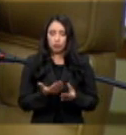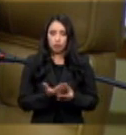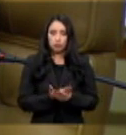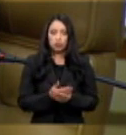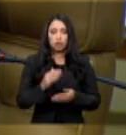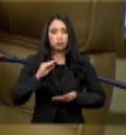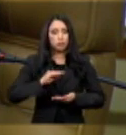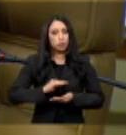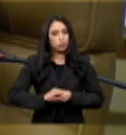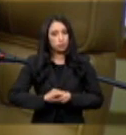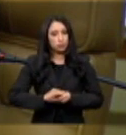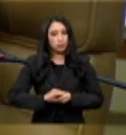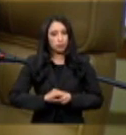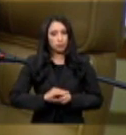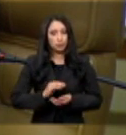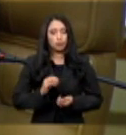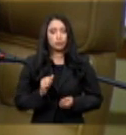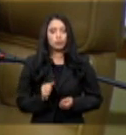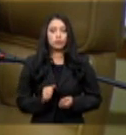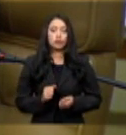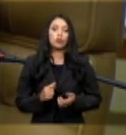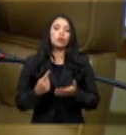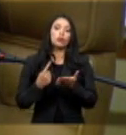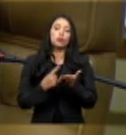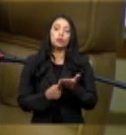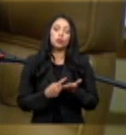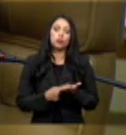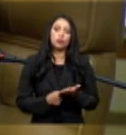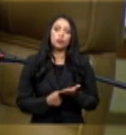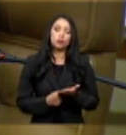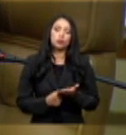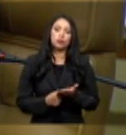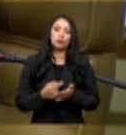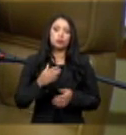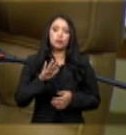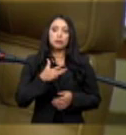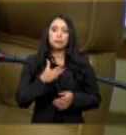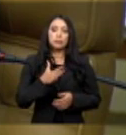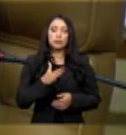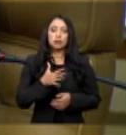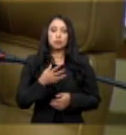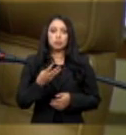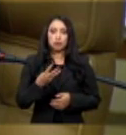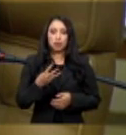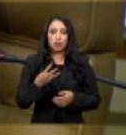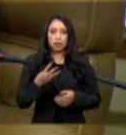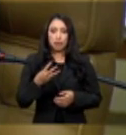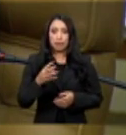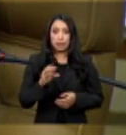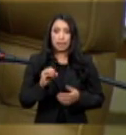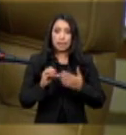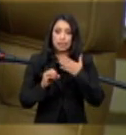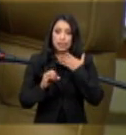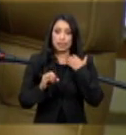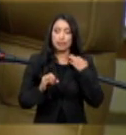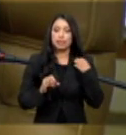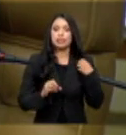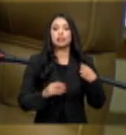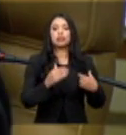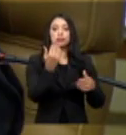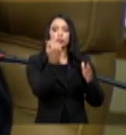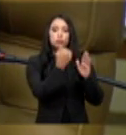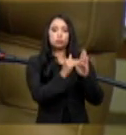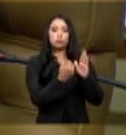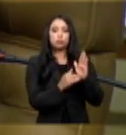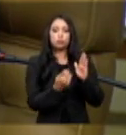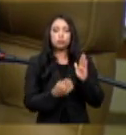Supremo. O acordo de aproximadamente 300 laudas estão nos autos e